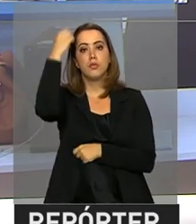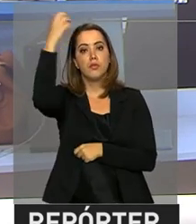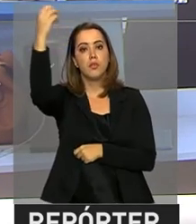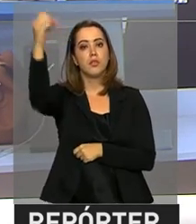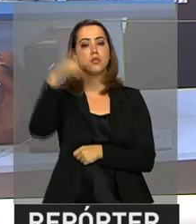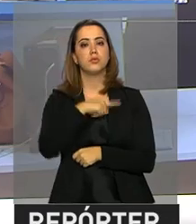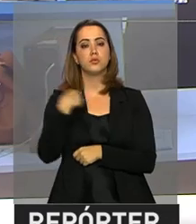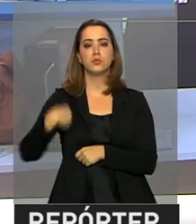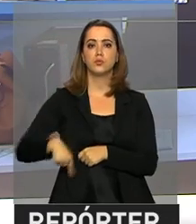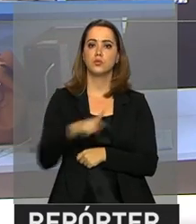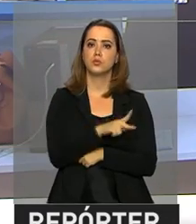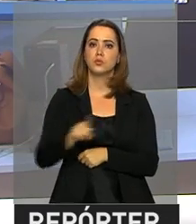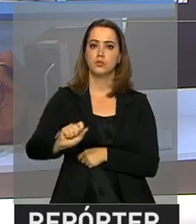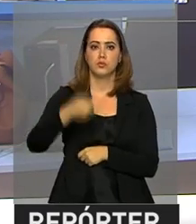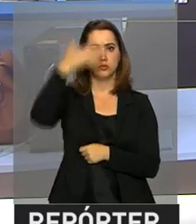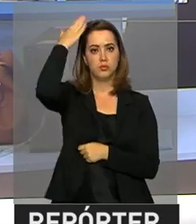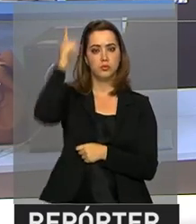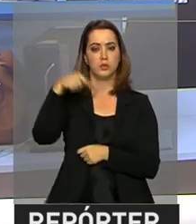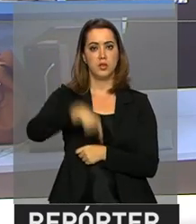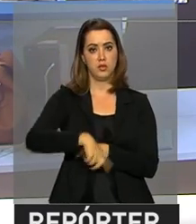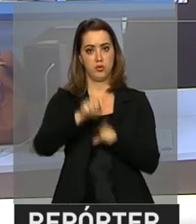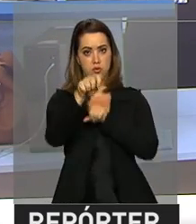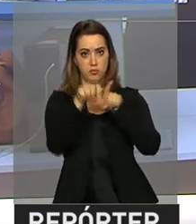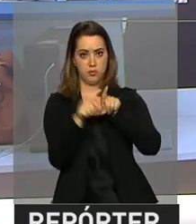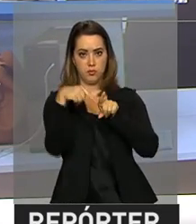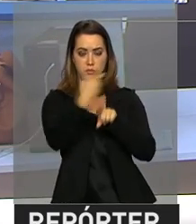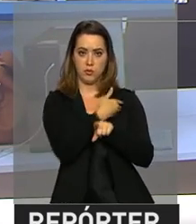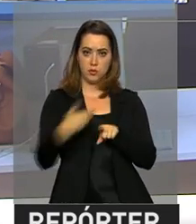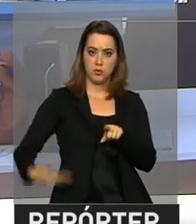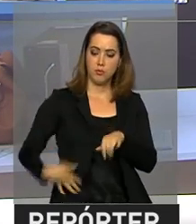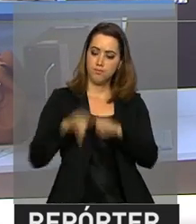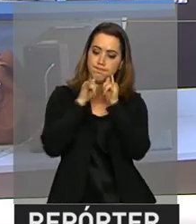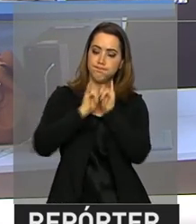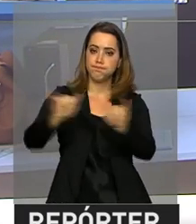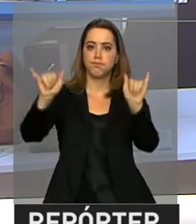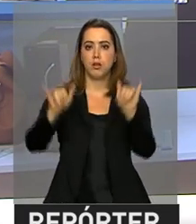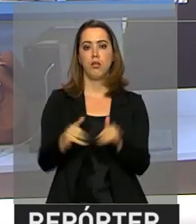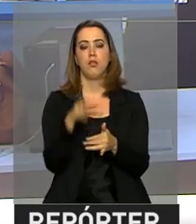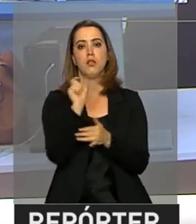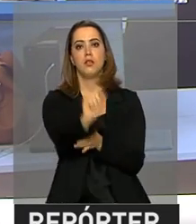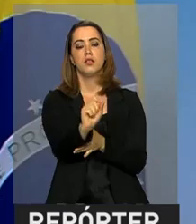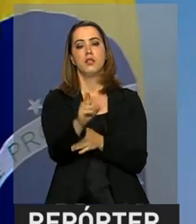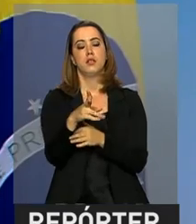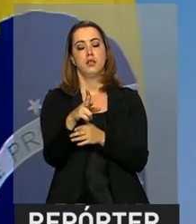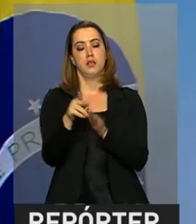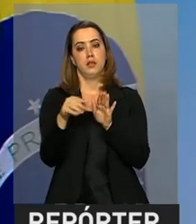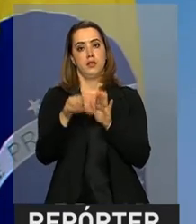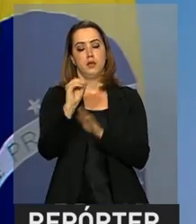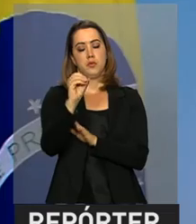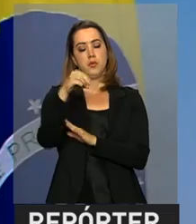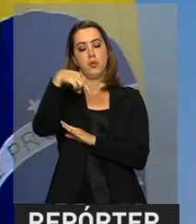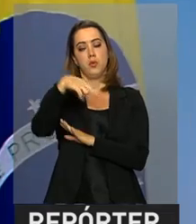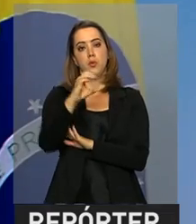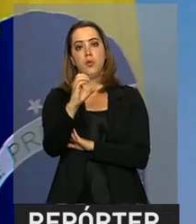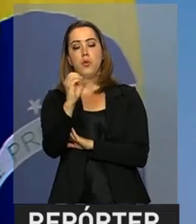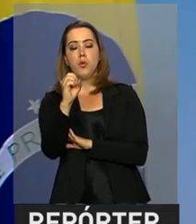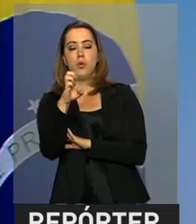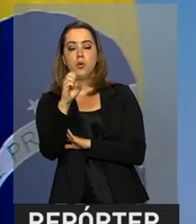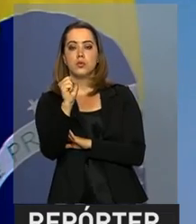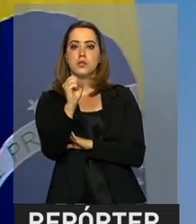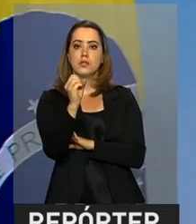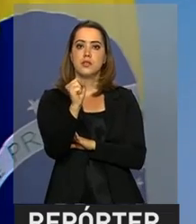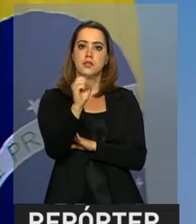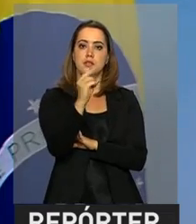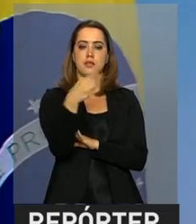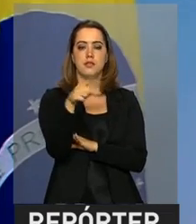presidente Michel Temer falou que ainda este mês o governo vai lançar o plano de concessões. São duas vertentes, né?